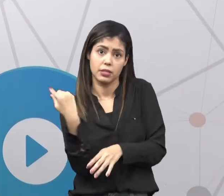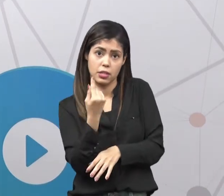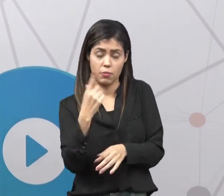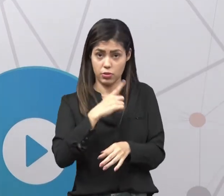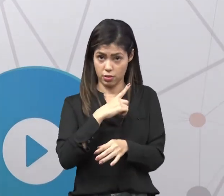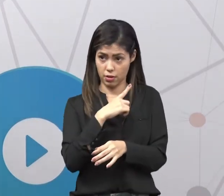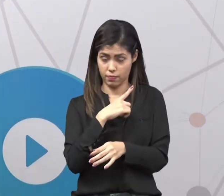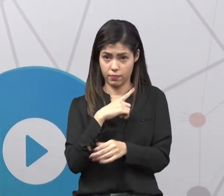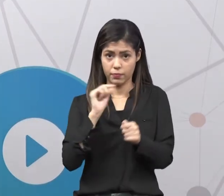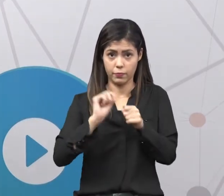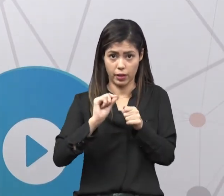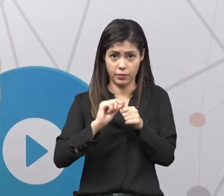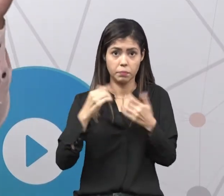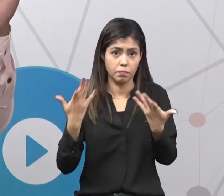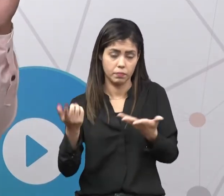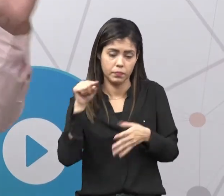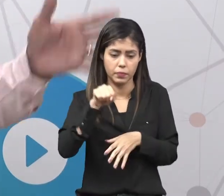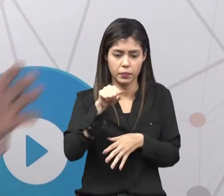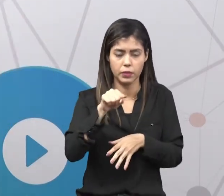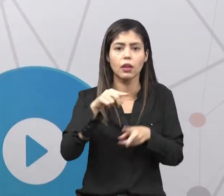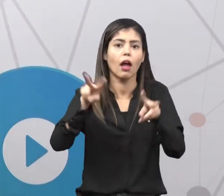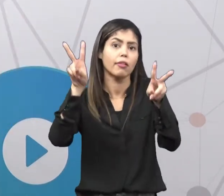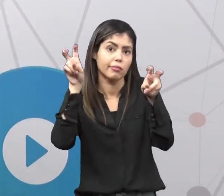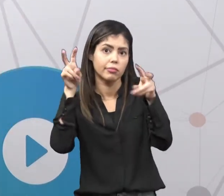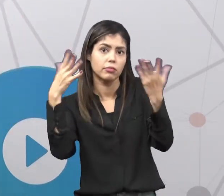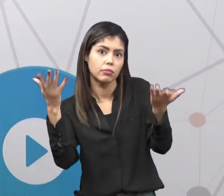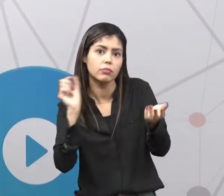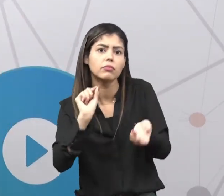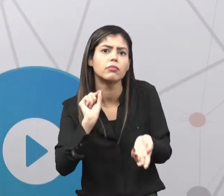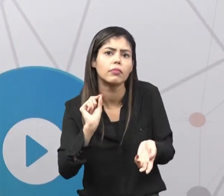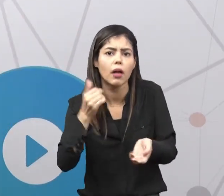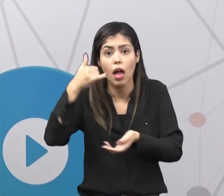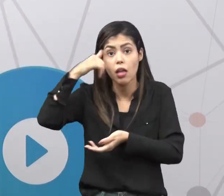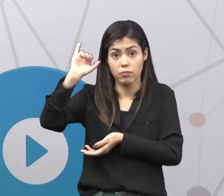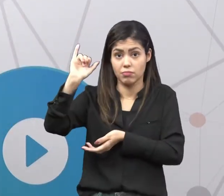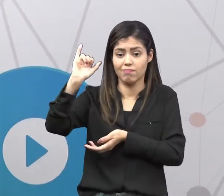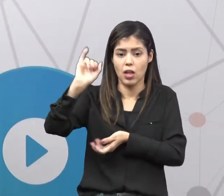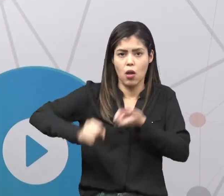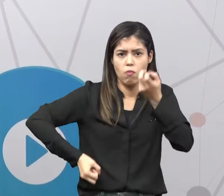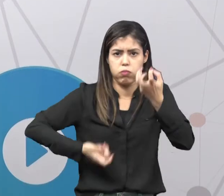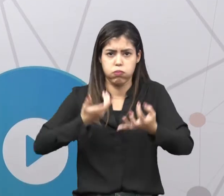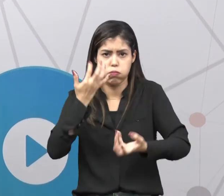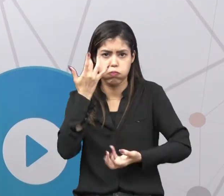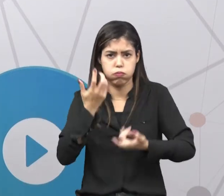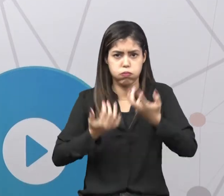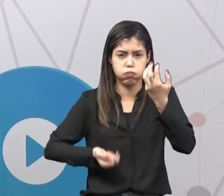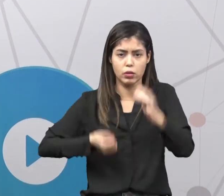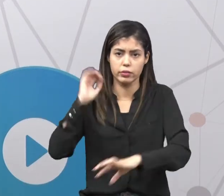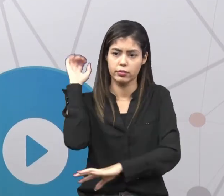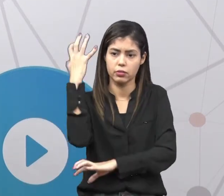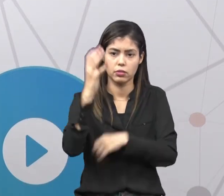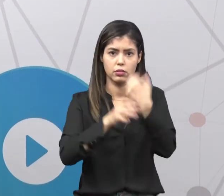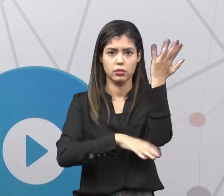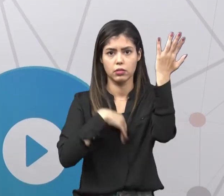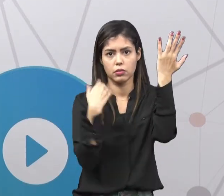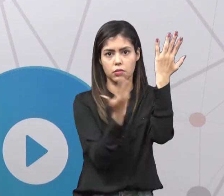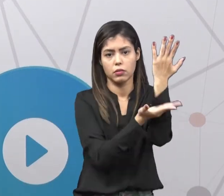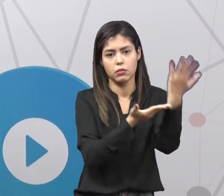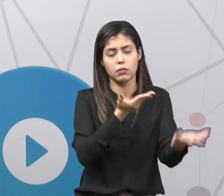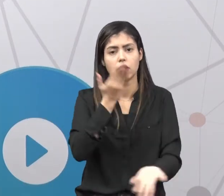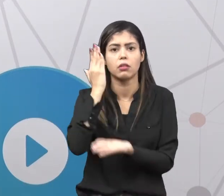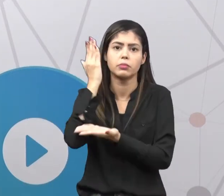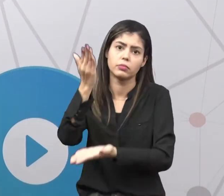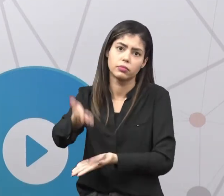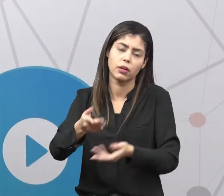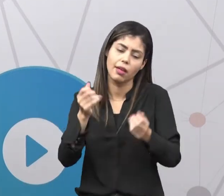que o ser humano deve realmente deixar a teoria para a prática é evitar as queimadas e o desmatamento ilegais que existe no